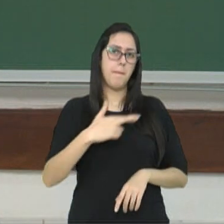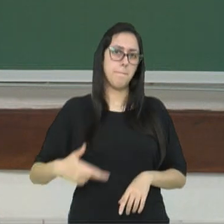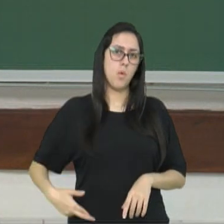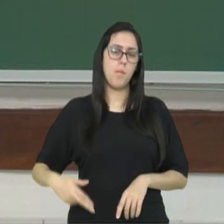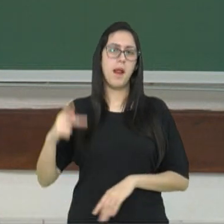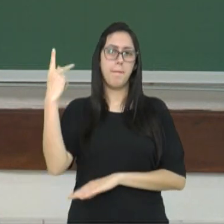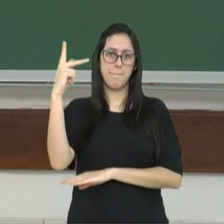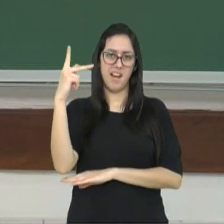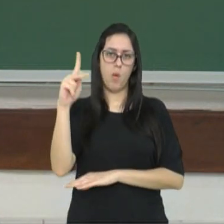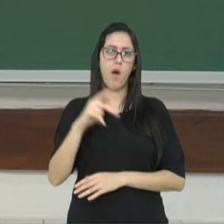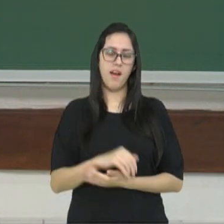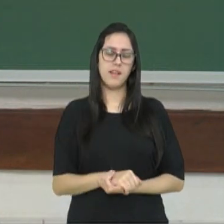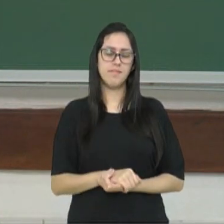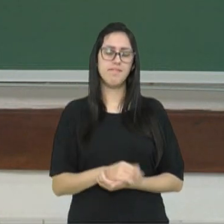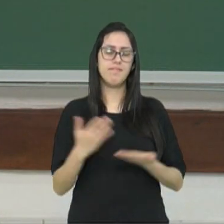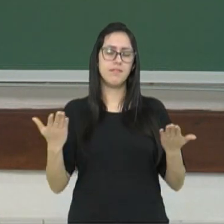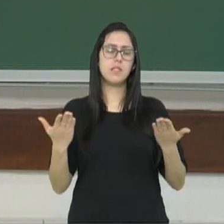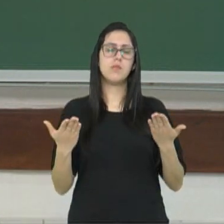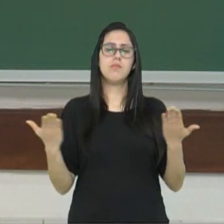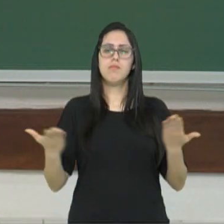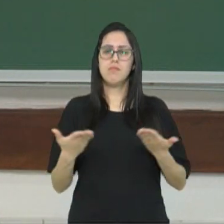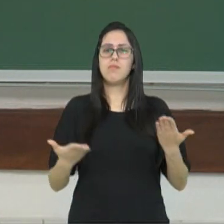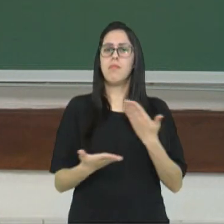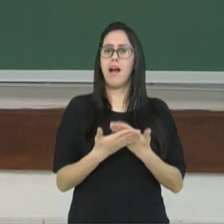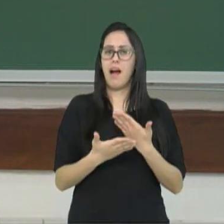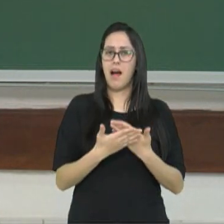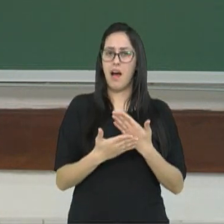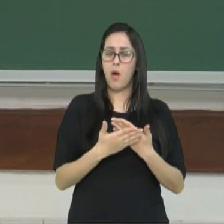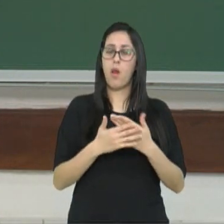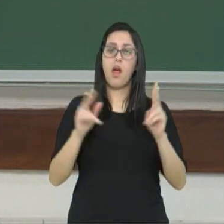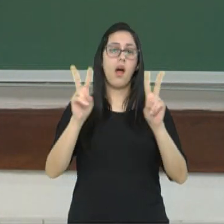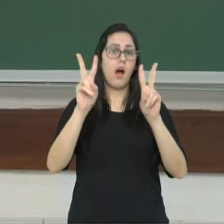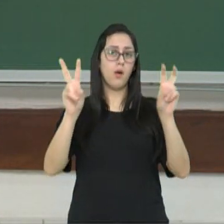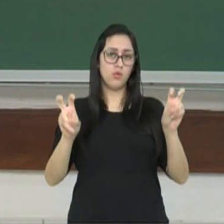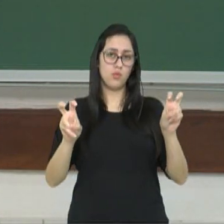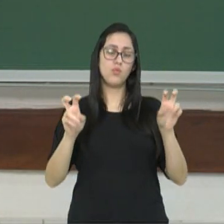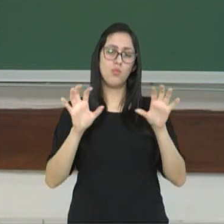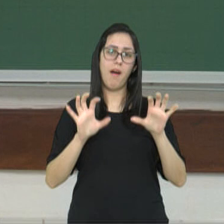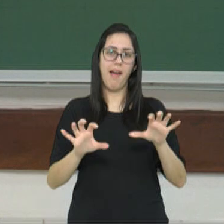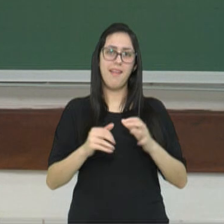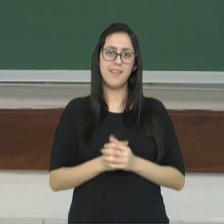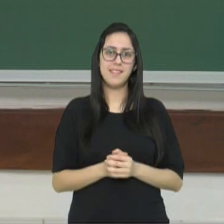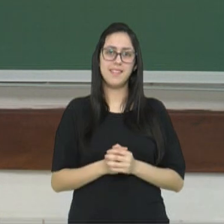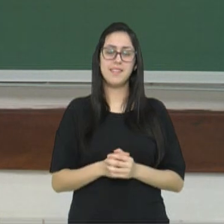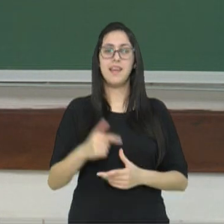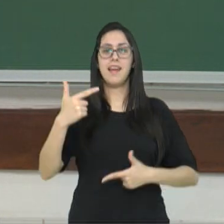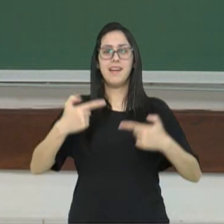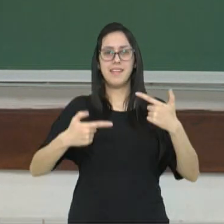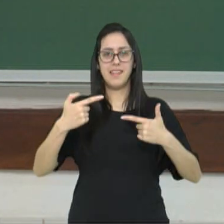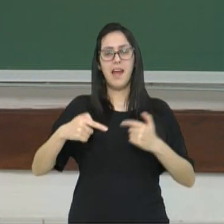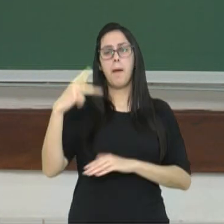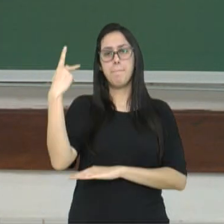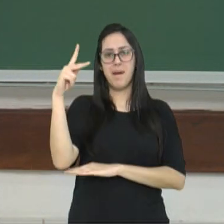Paraguaia. Então, a aula de hoje, nosso assunto vai ser justamente esse, Guerra do Paraguai.